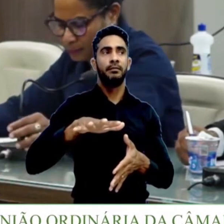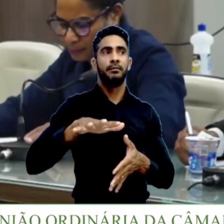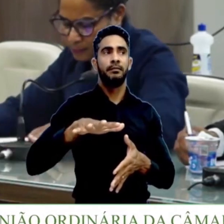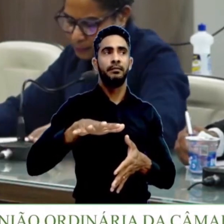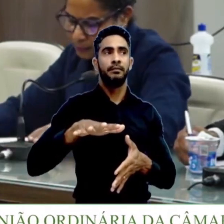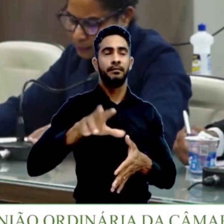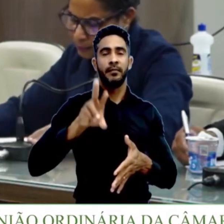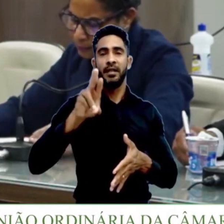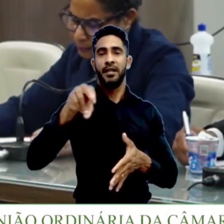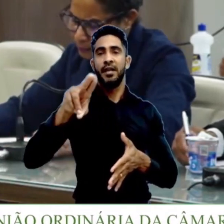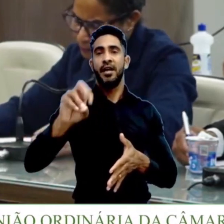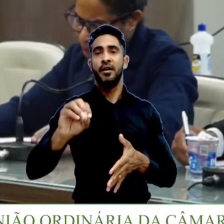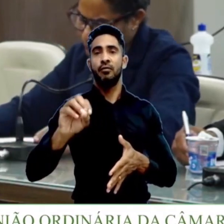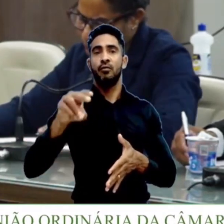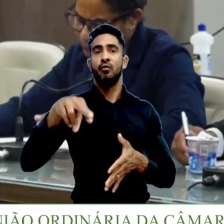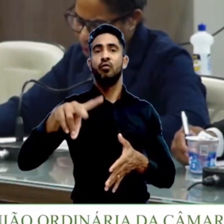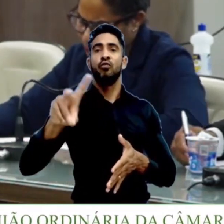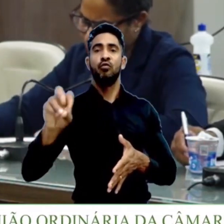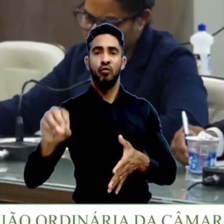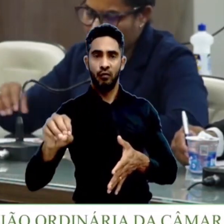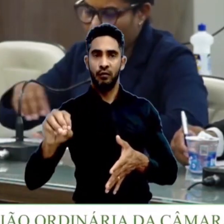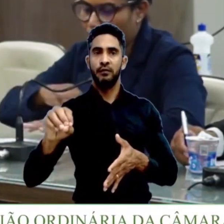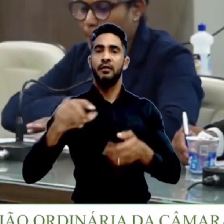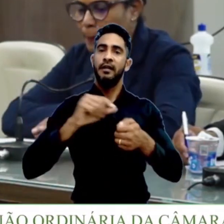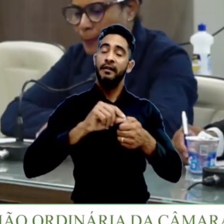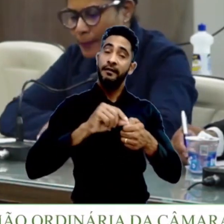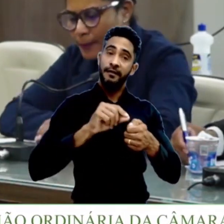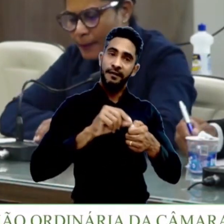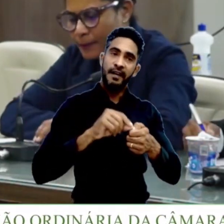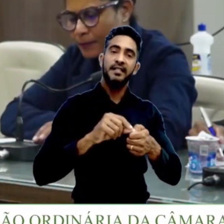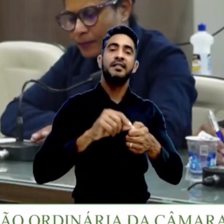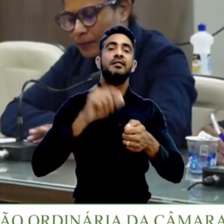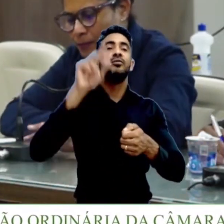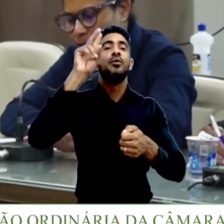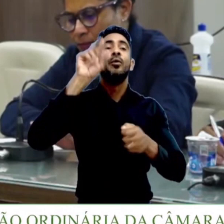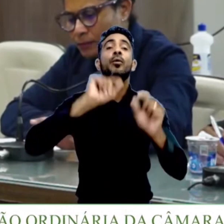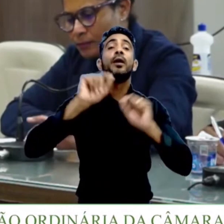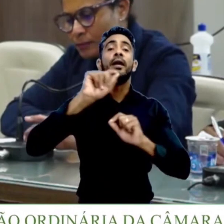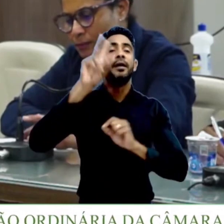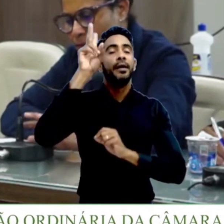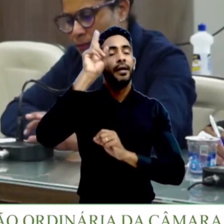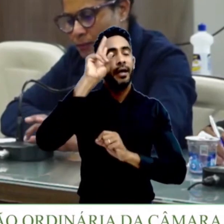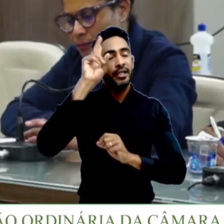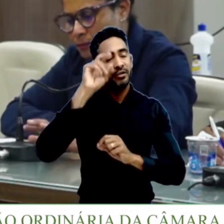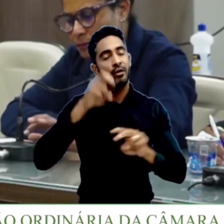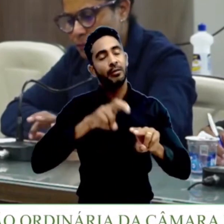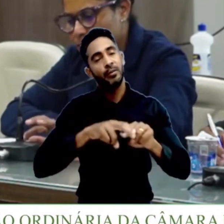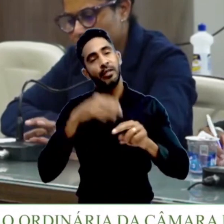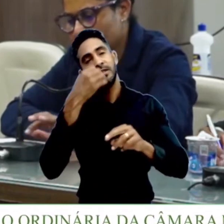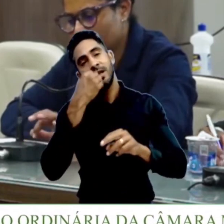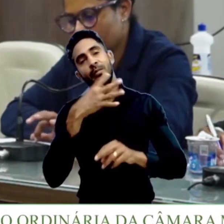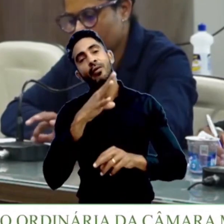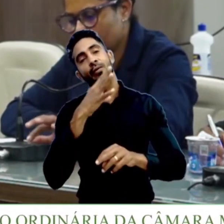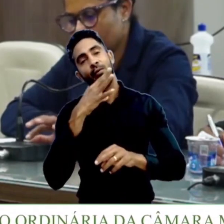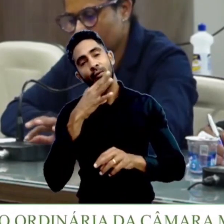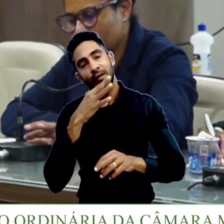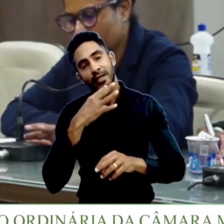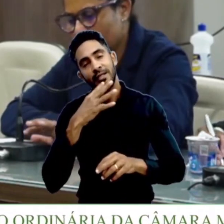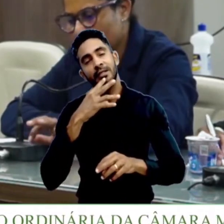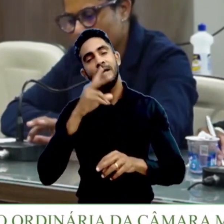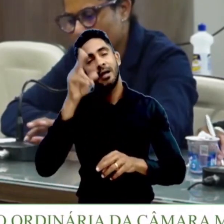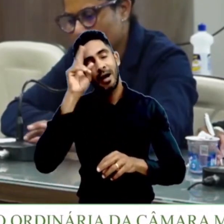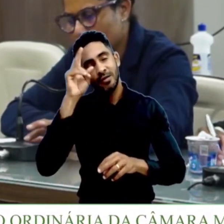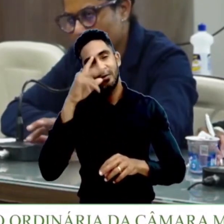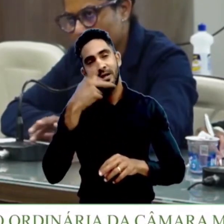do Barril Novo fazendo história. Então é bom, né, as pessoas conhecerem o legado desse senhor Manuel Justino